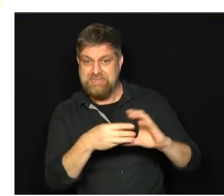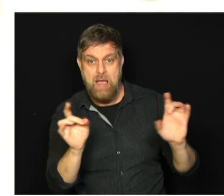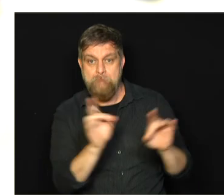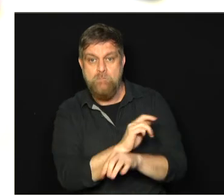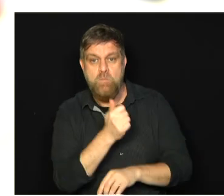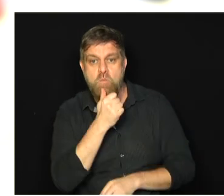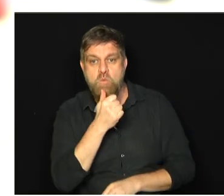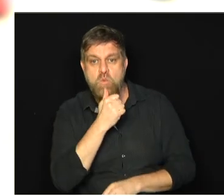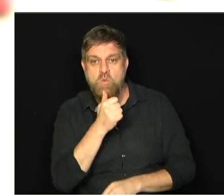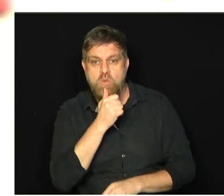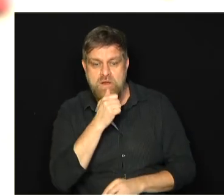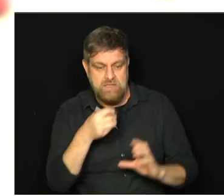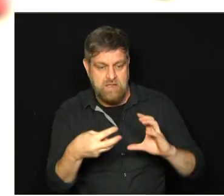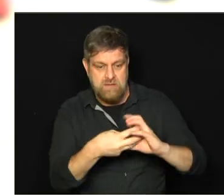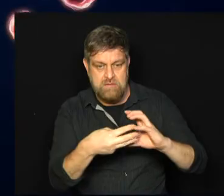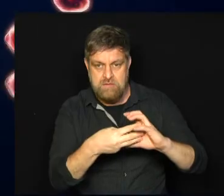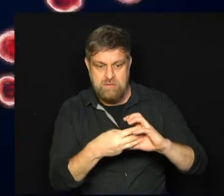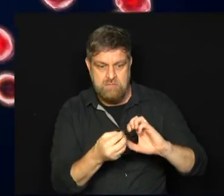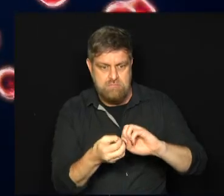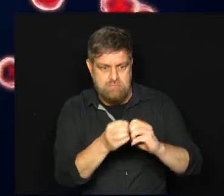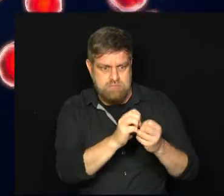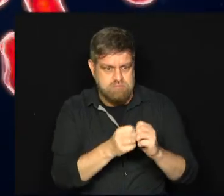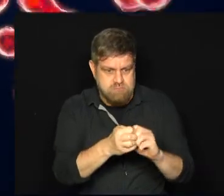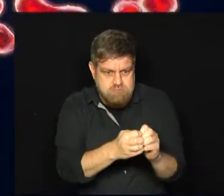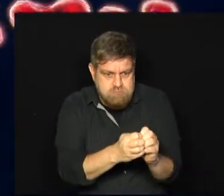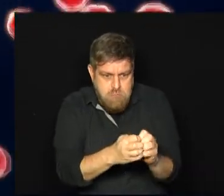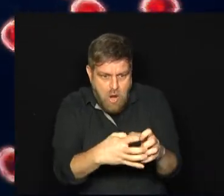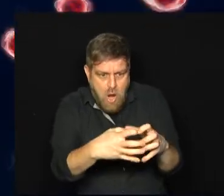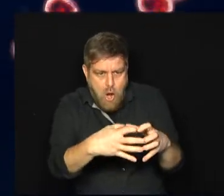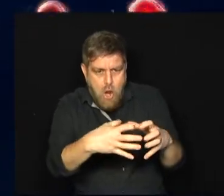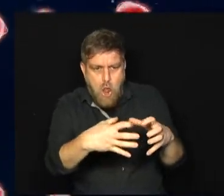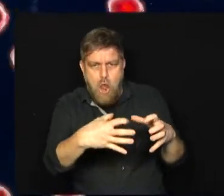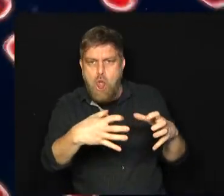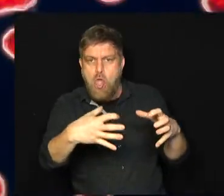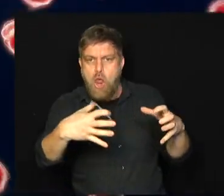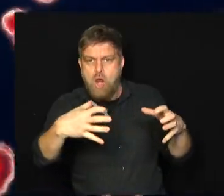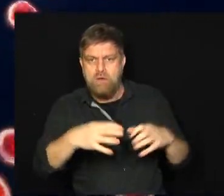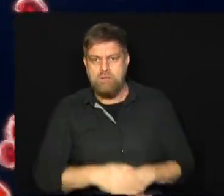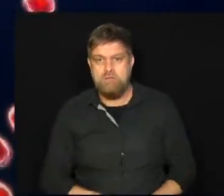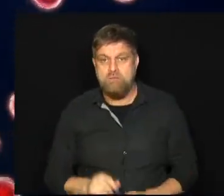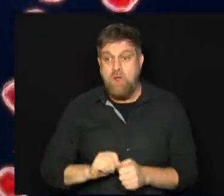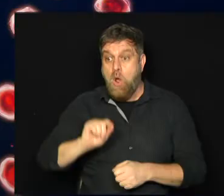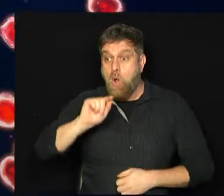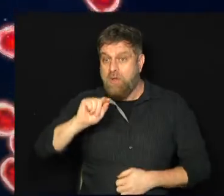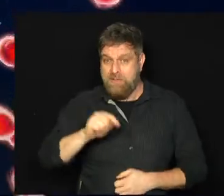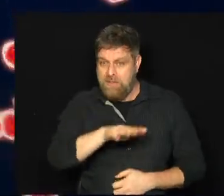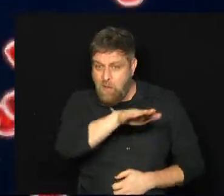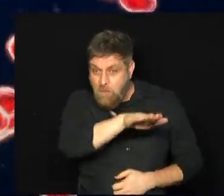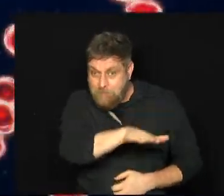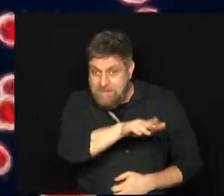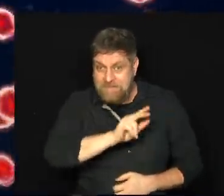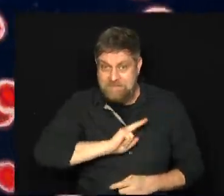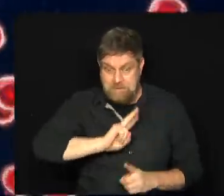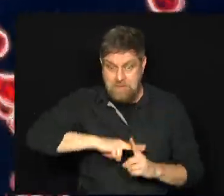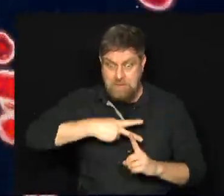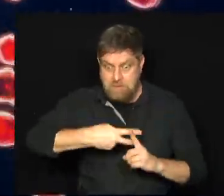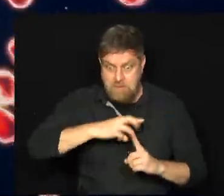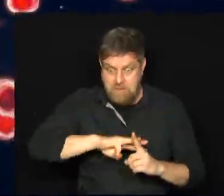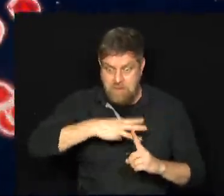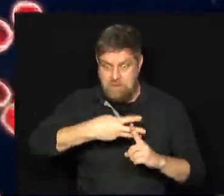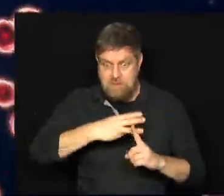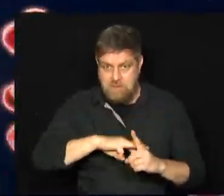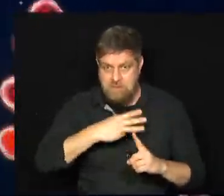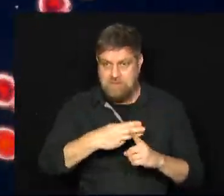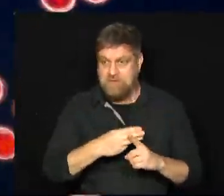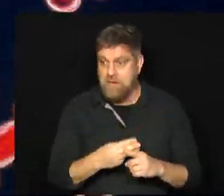imatura, que se multiplica muito rapidamente e faz com que o câncer aumente de tamanho, chegue ao tamanho